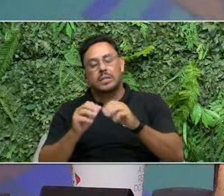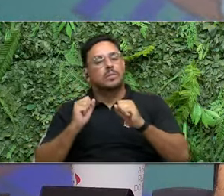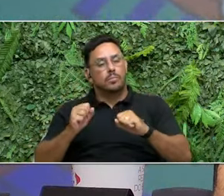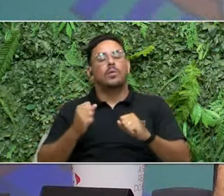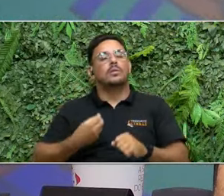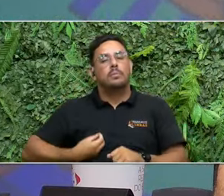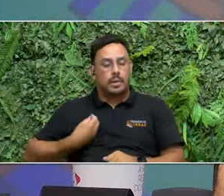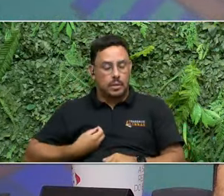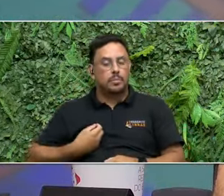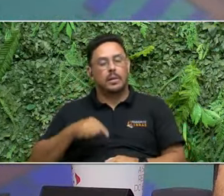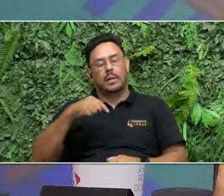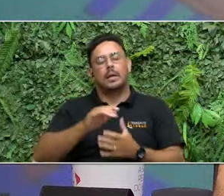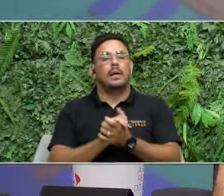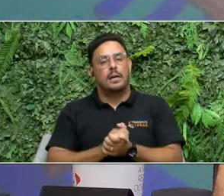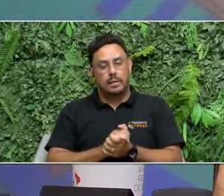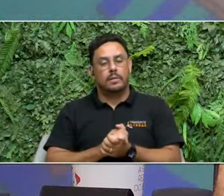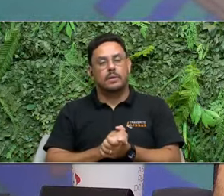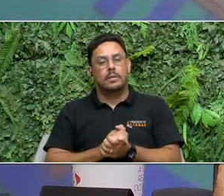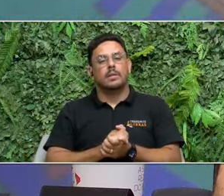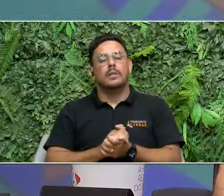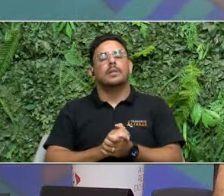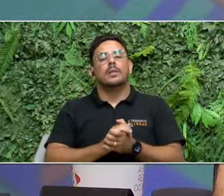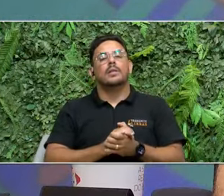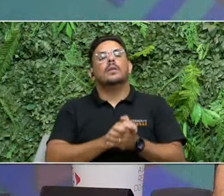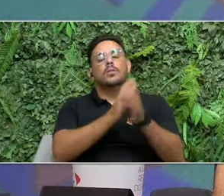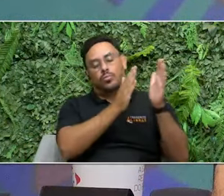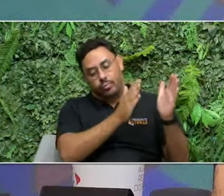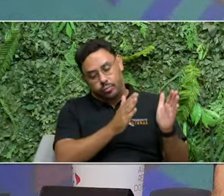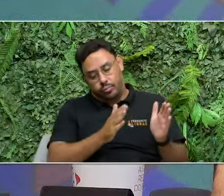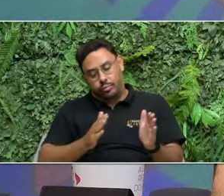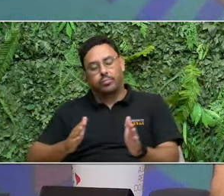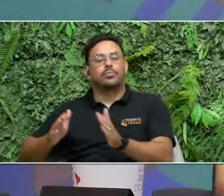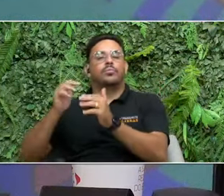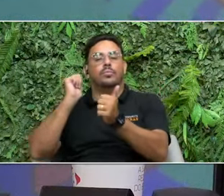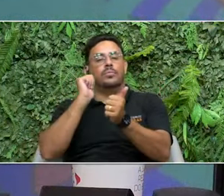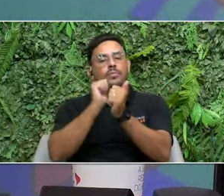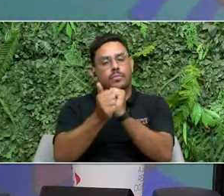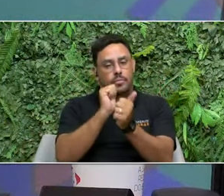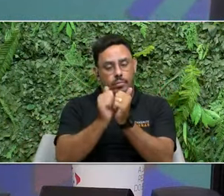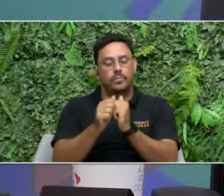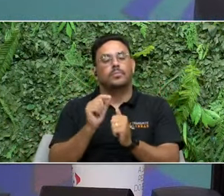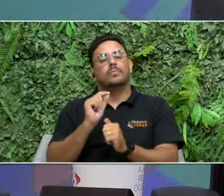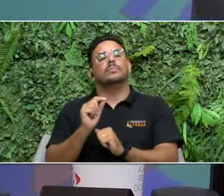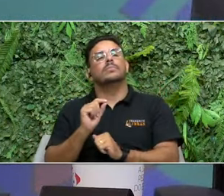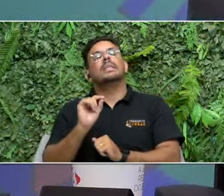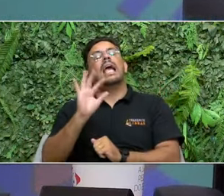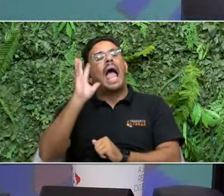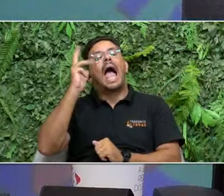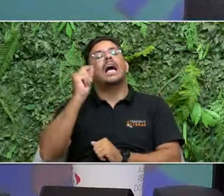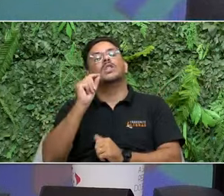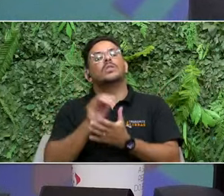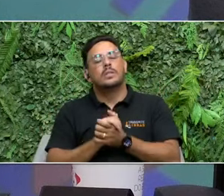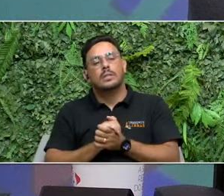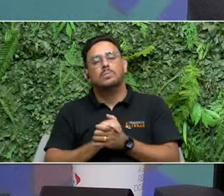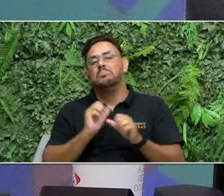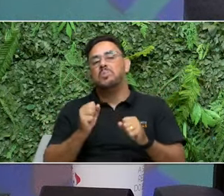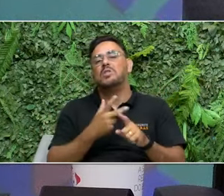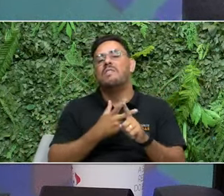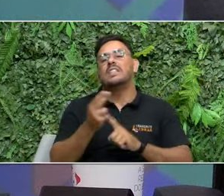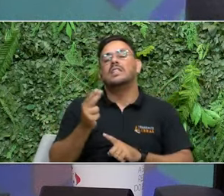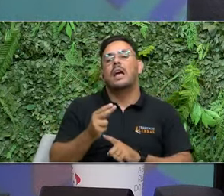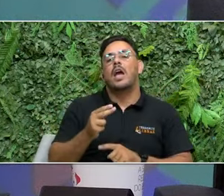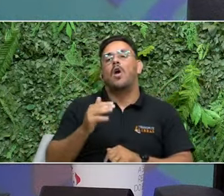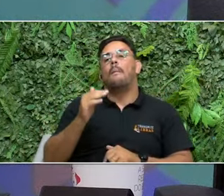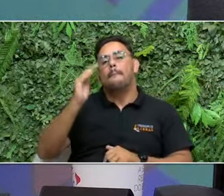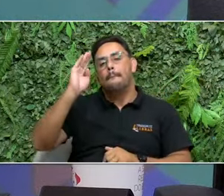pode participar aqui da nossa jornada esportiva e E aí quem você acha que é Favorito quem entra com time